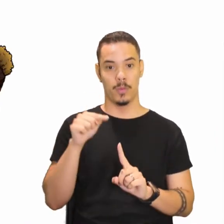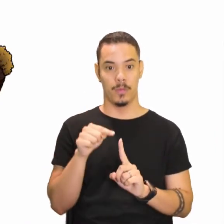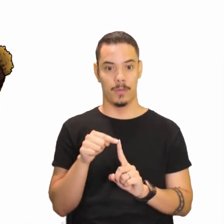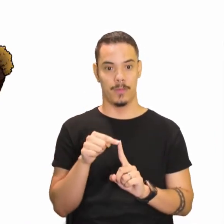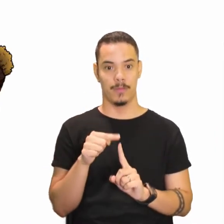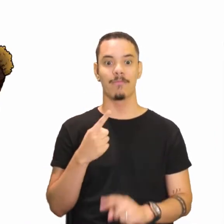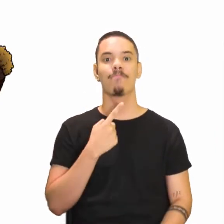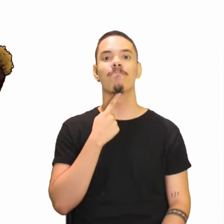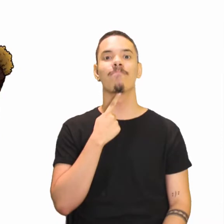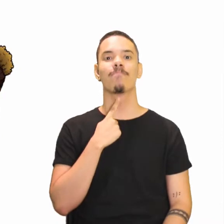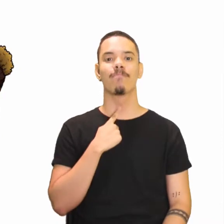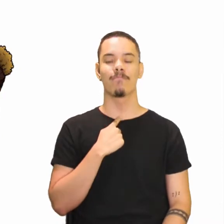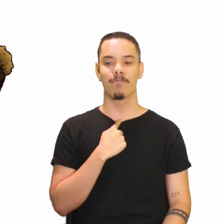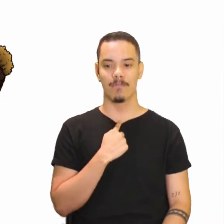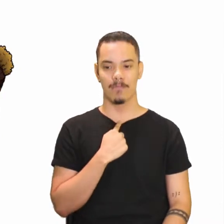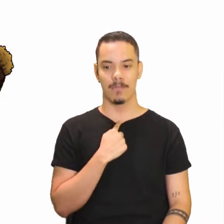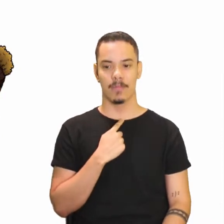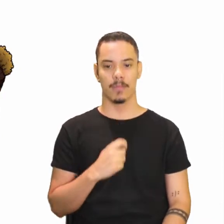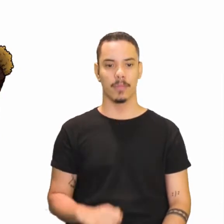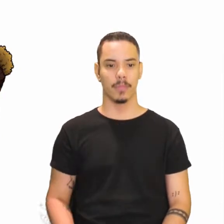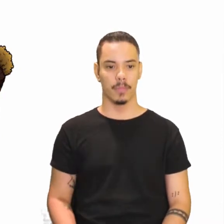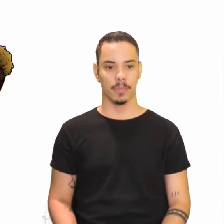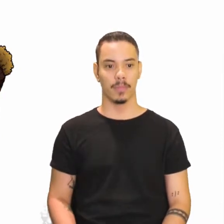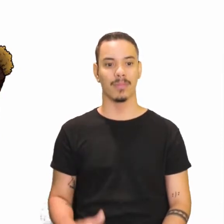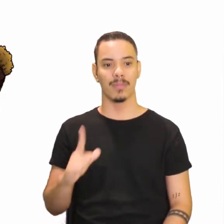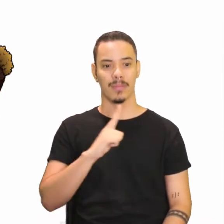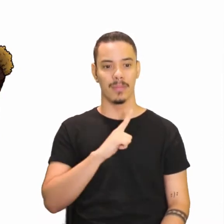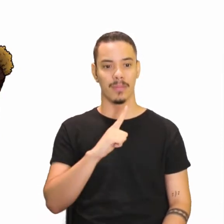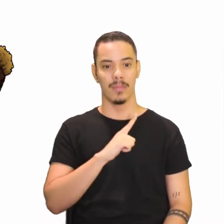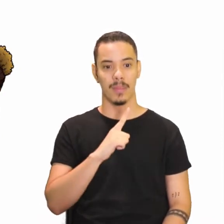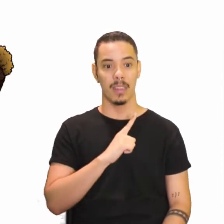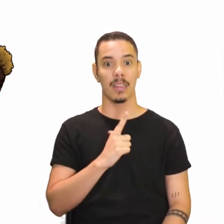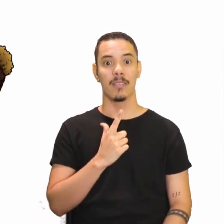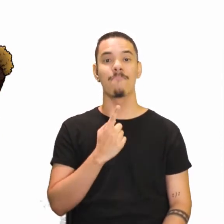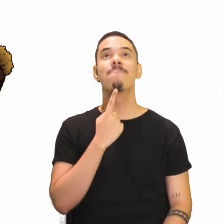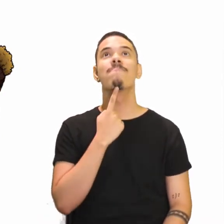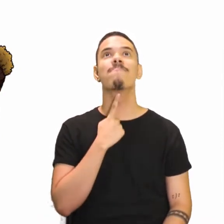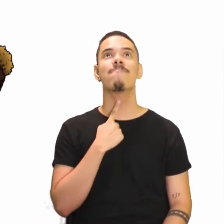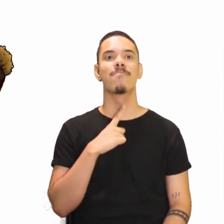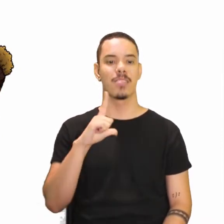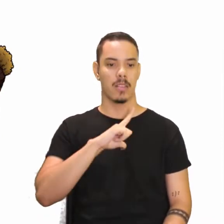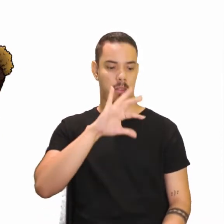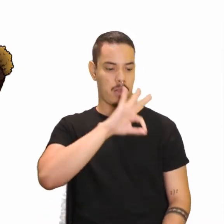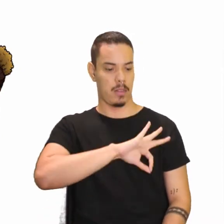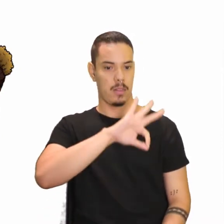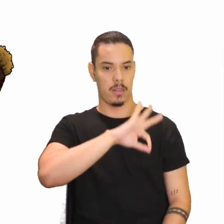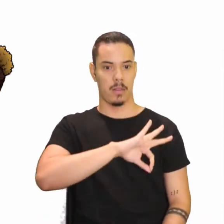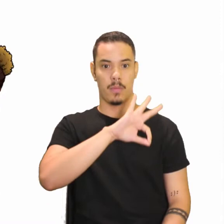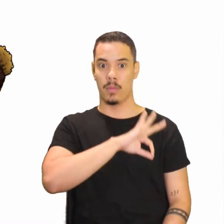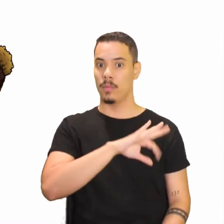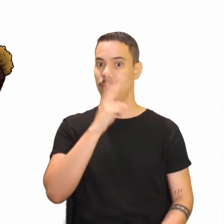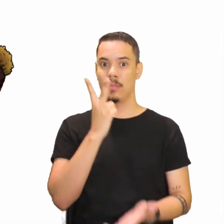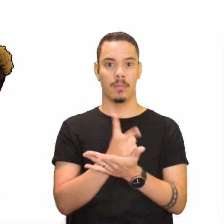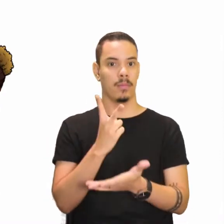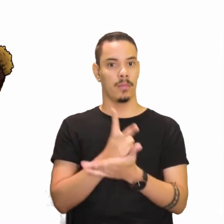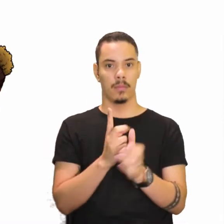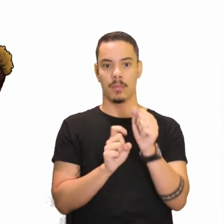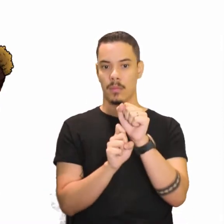desejava, né? Estou a fim de ter salário fixo. Qual é o teu objetivo? Qual é a tua